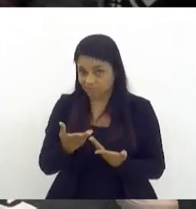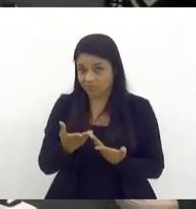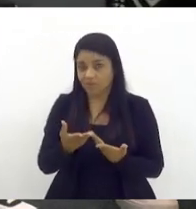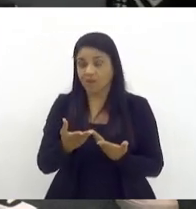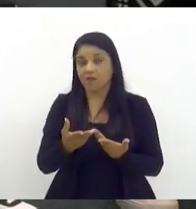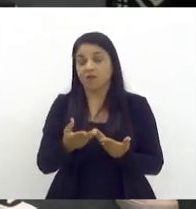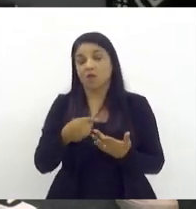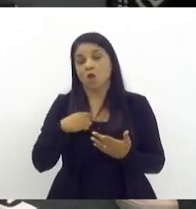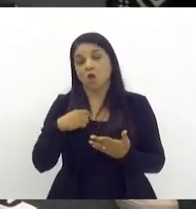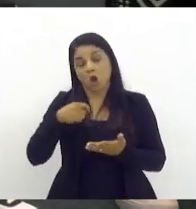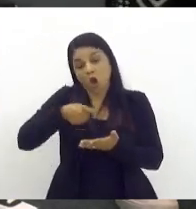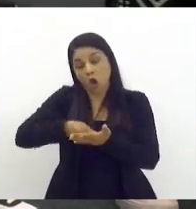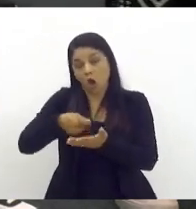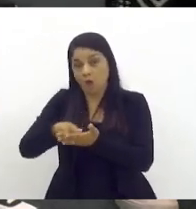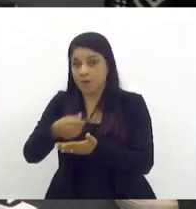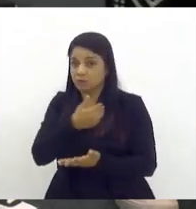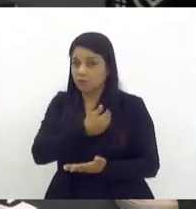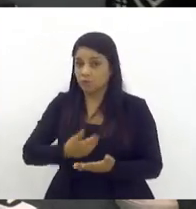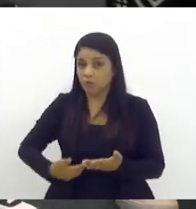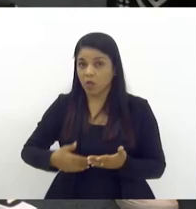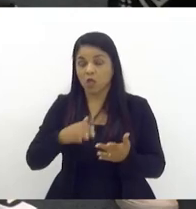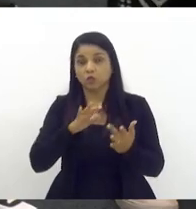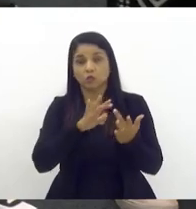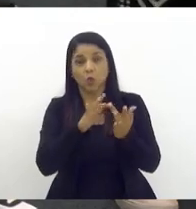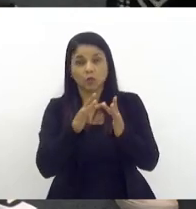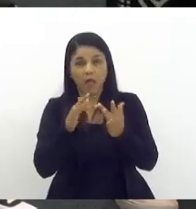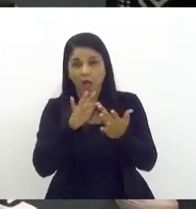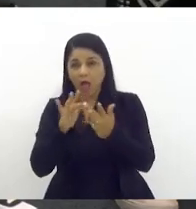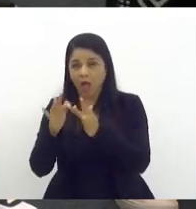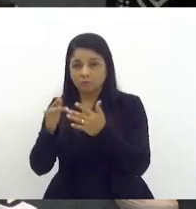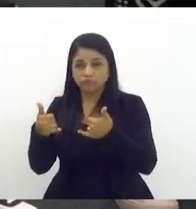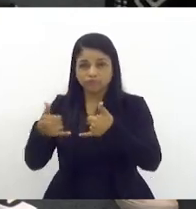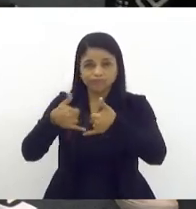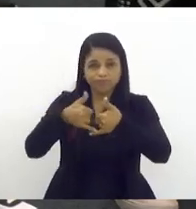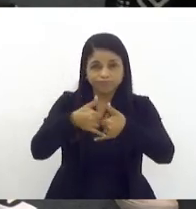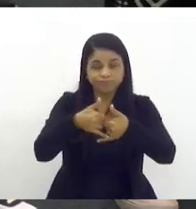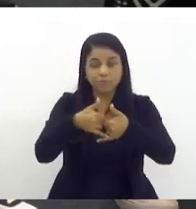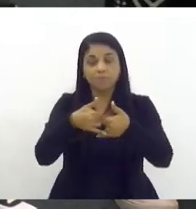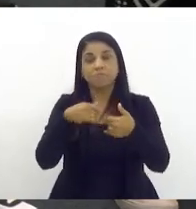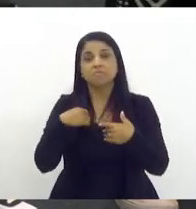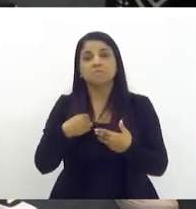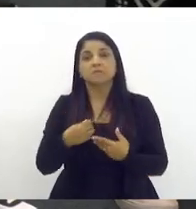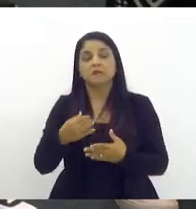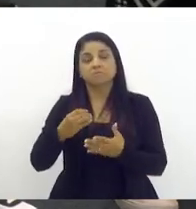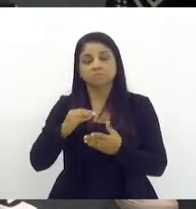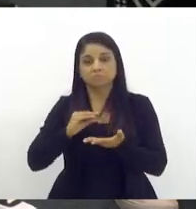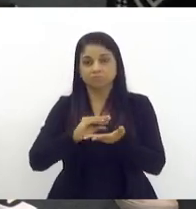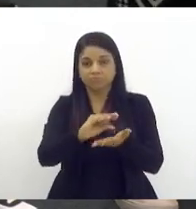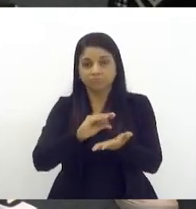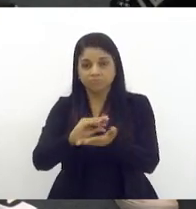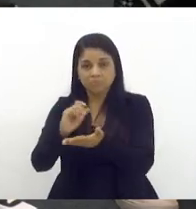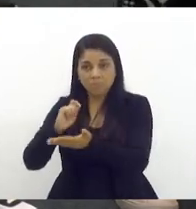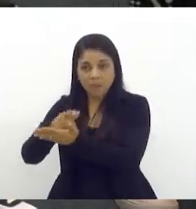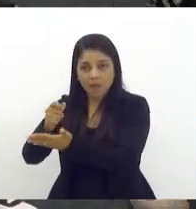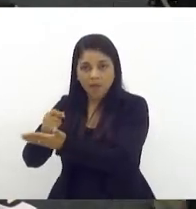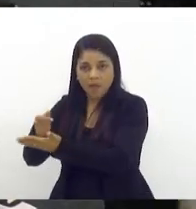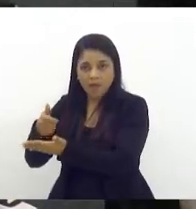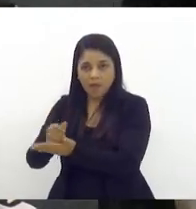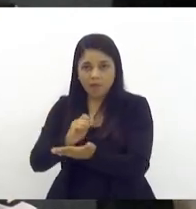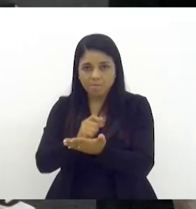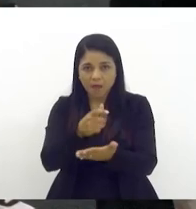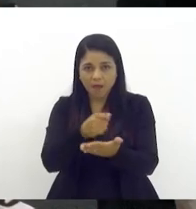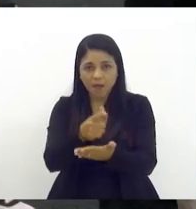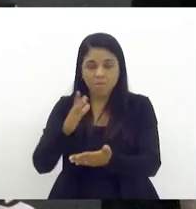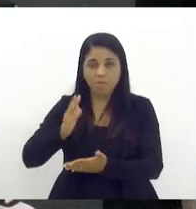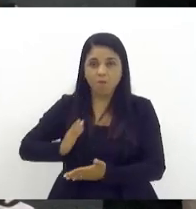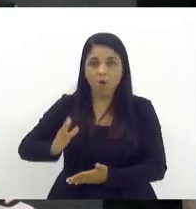isso, a gente está cobrando do governo, entrando em contato, para que sejam feitos os repasses da UERJ para que ela possa ter suas bolsas em